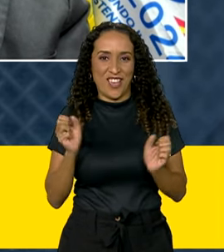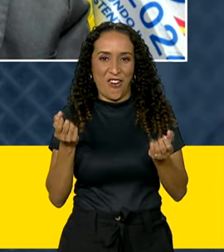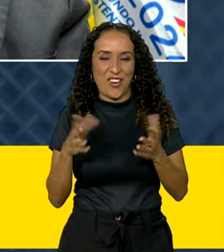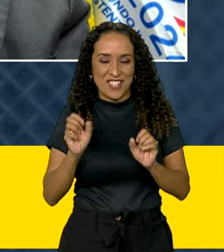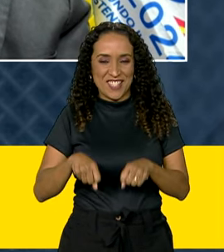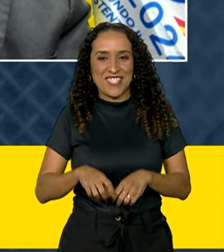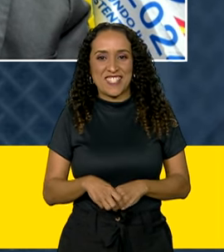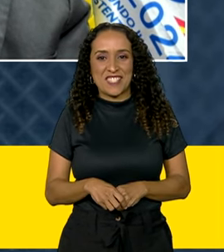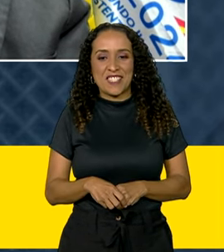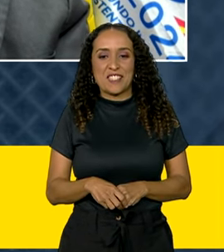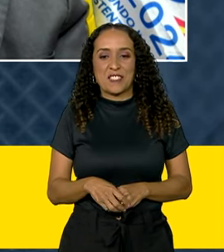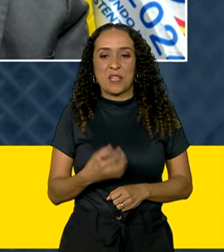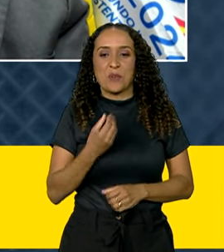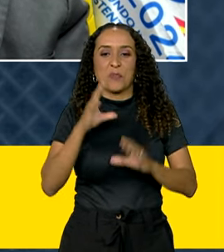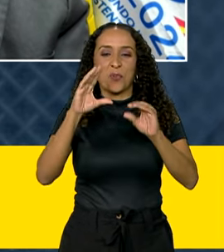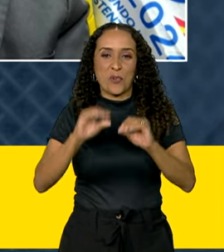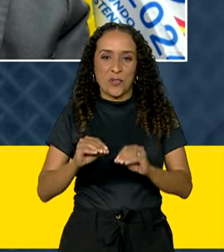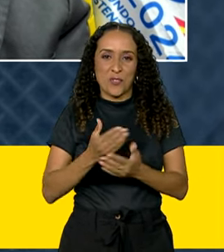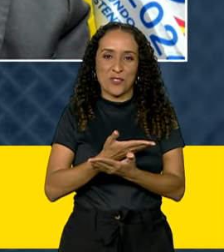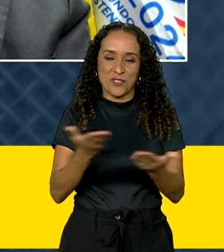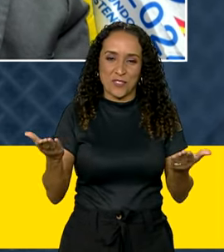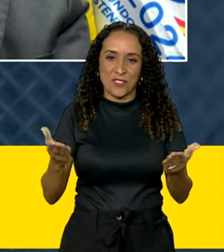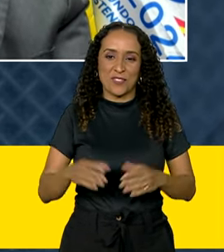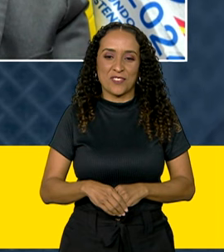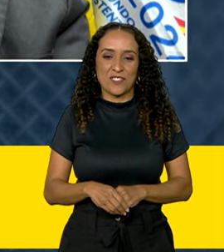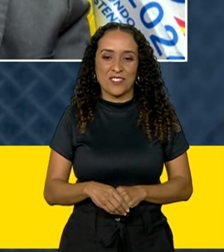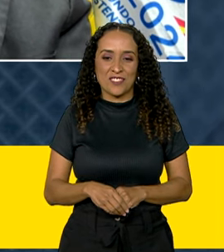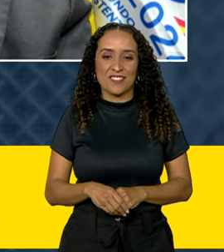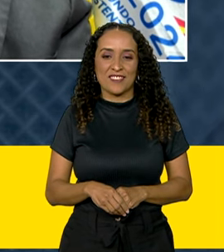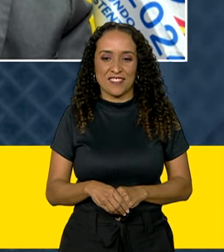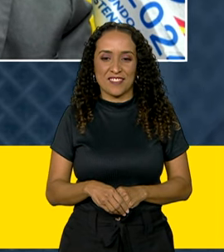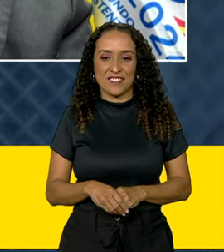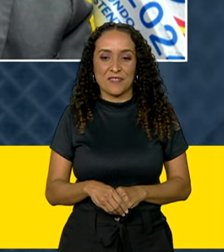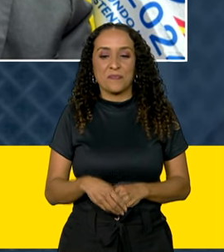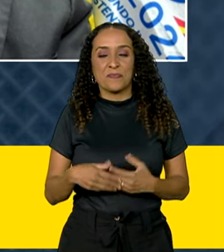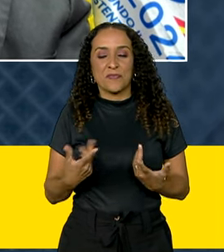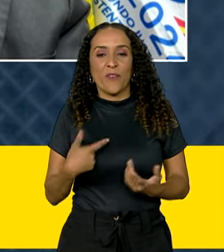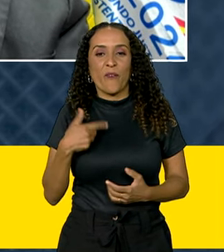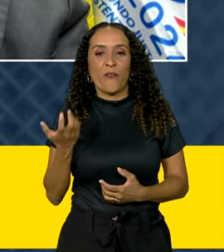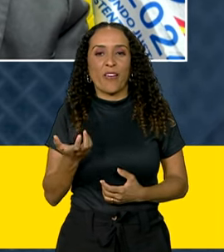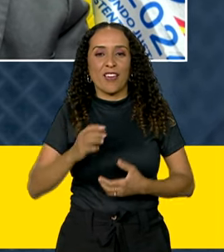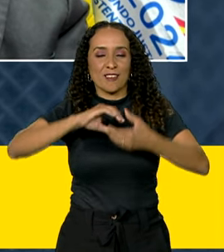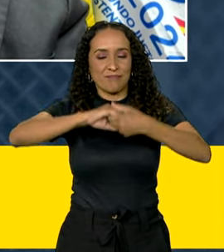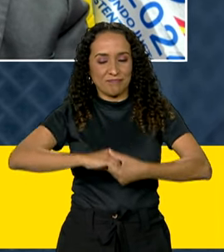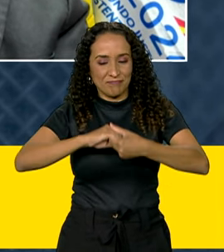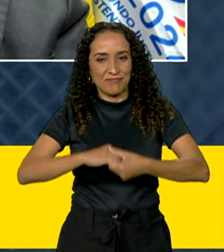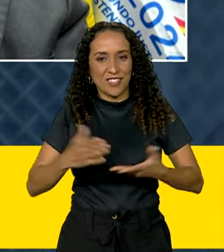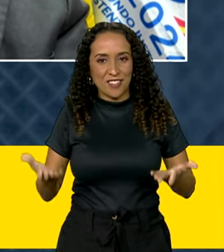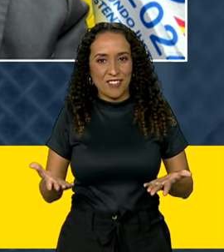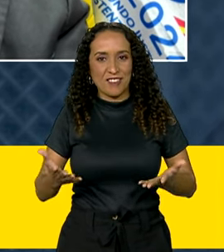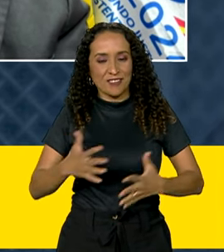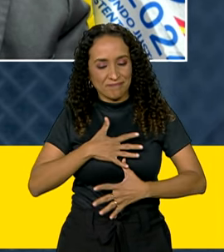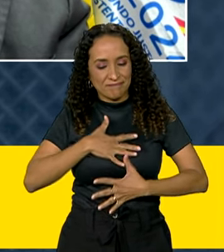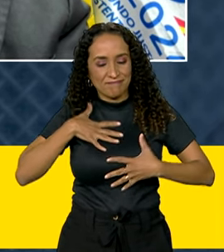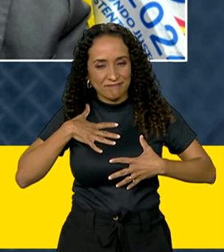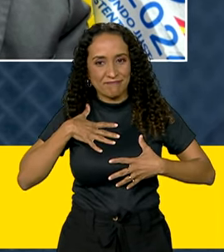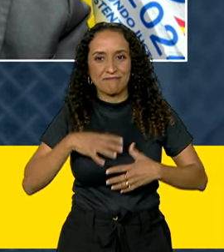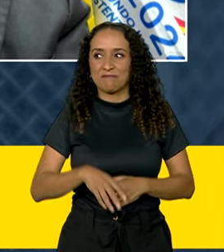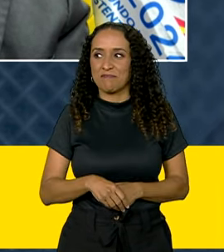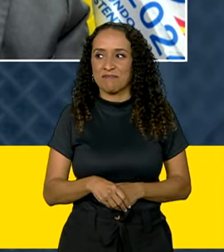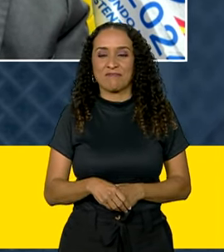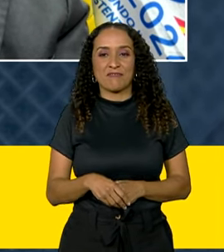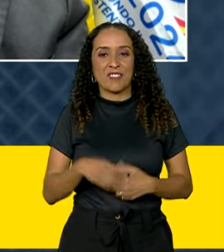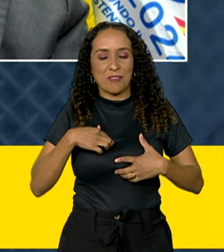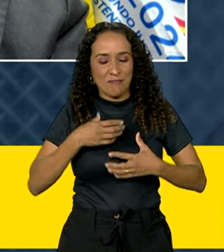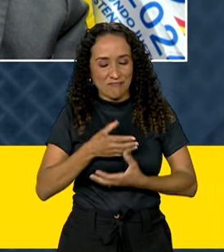noite, sim, Mariana. Agora sim, obrigada. Boa noite, Luciano. Está me ouvindo? Então, eu quero saudá-los aqui com muita satisfação. As suas